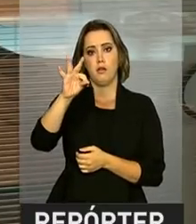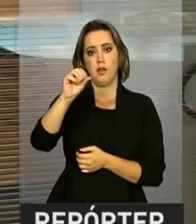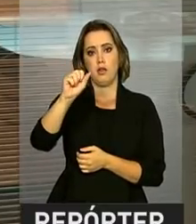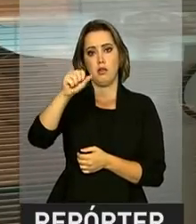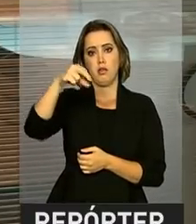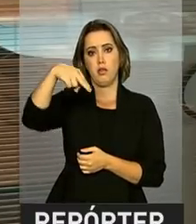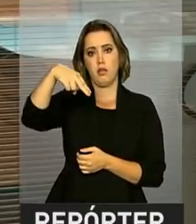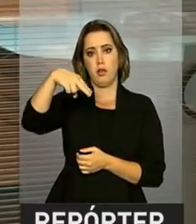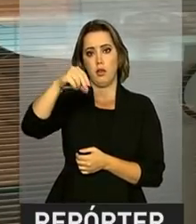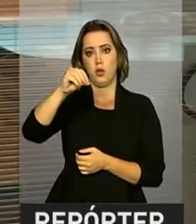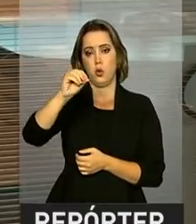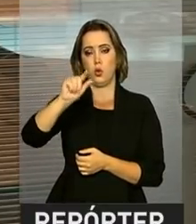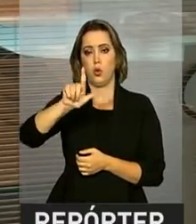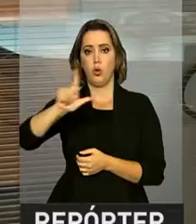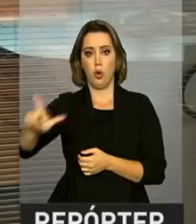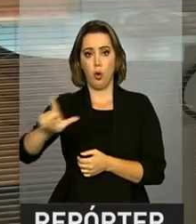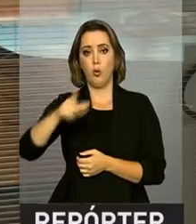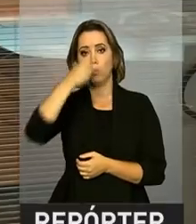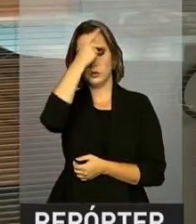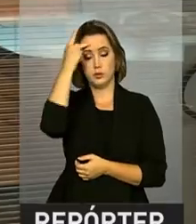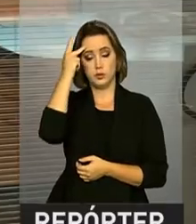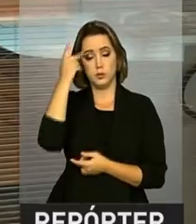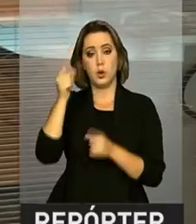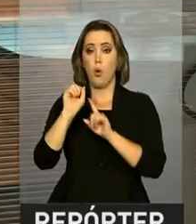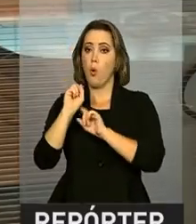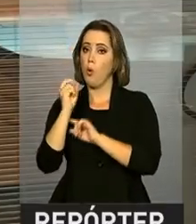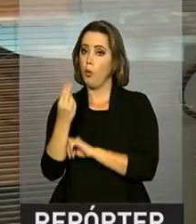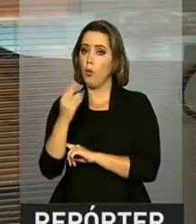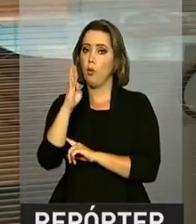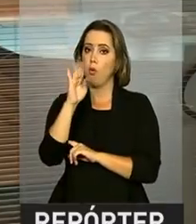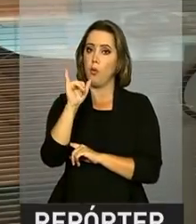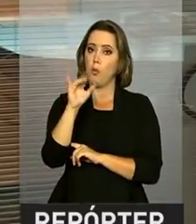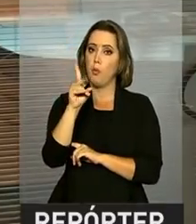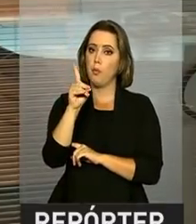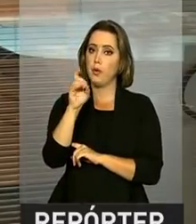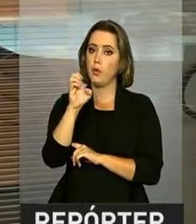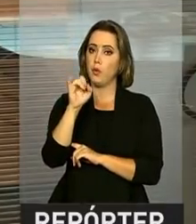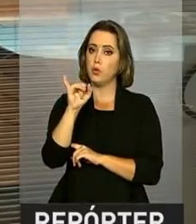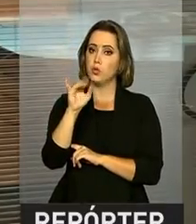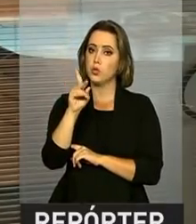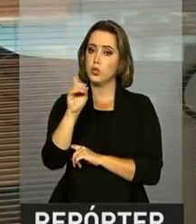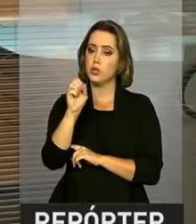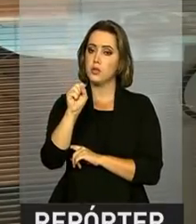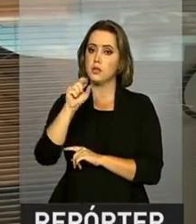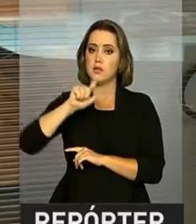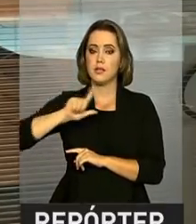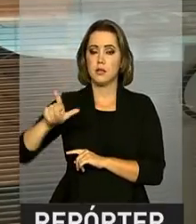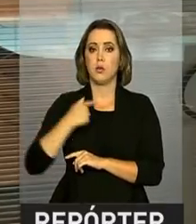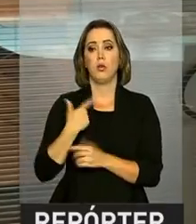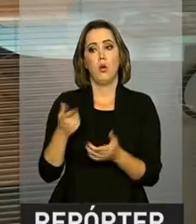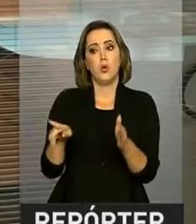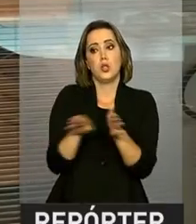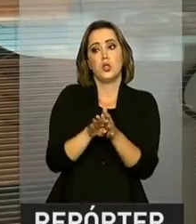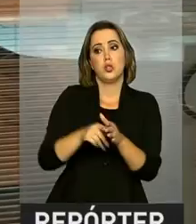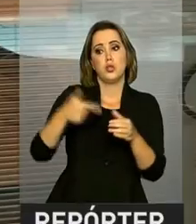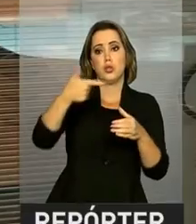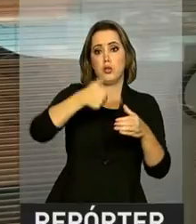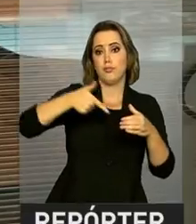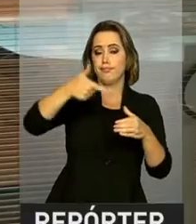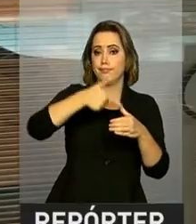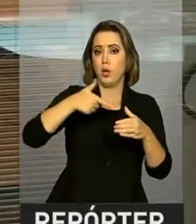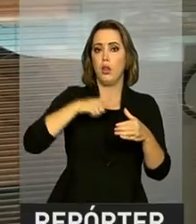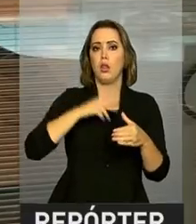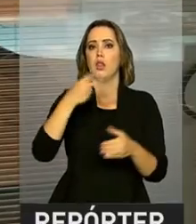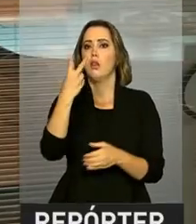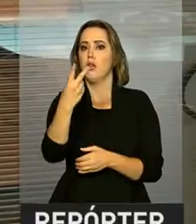etanol ou o biodiesel dos produtores de biodiesel. O produto no posto, a gasolina, ela contém